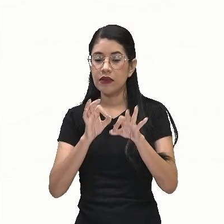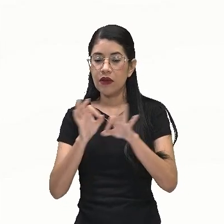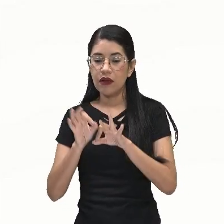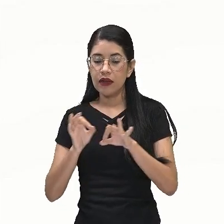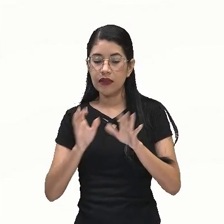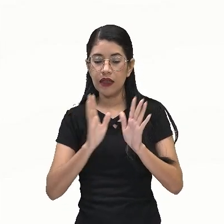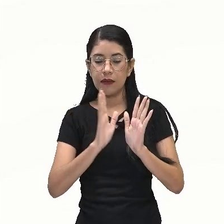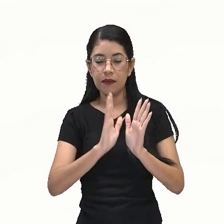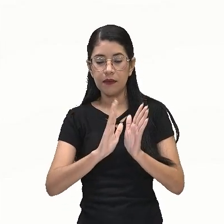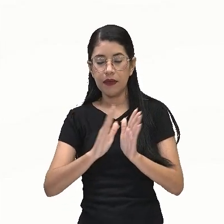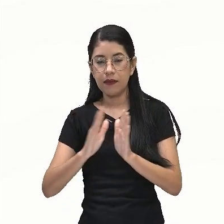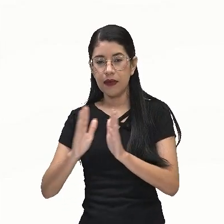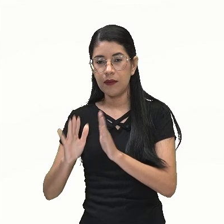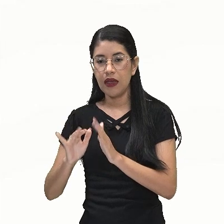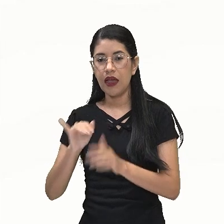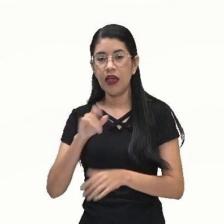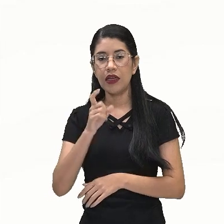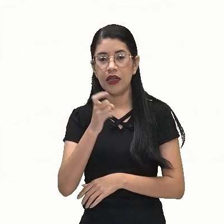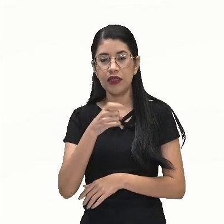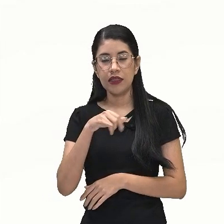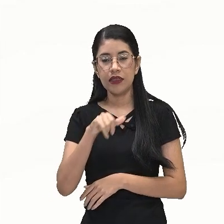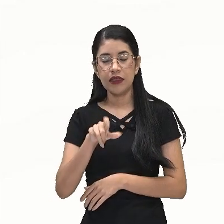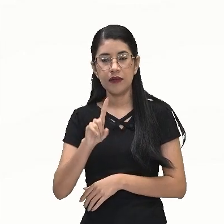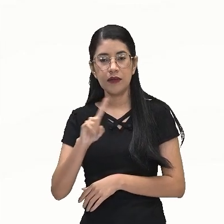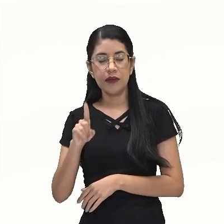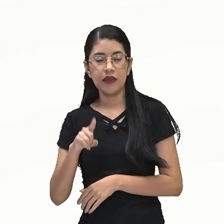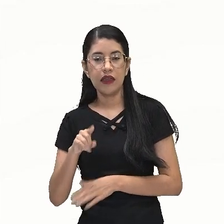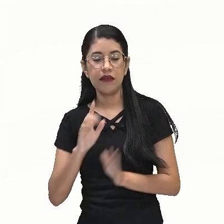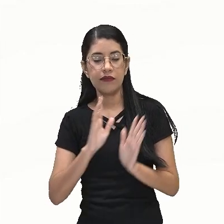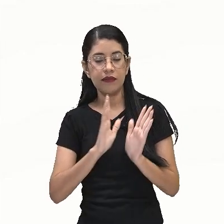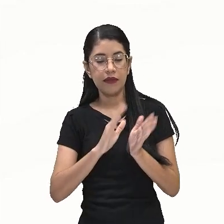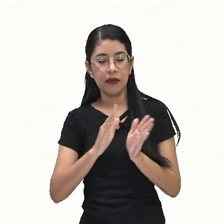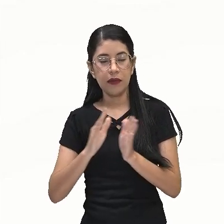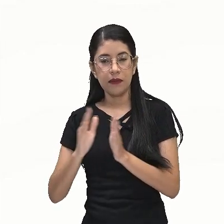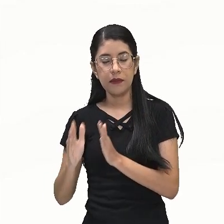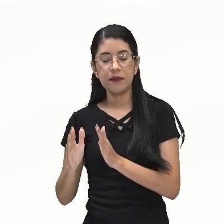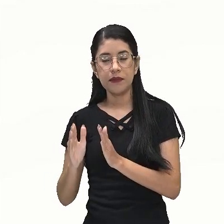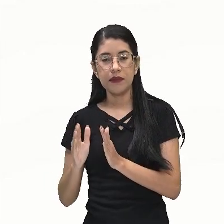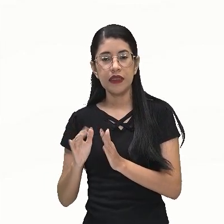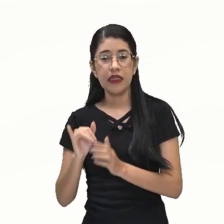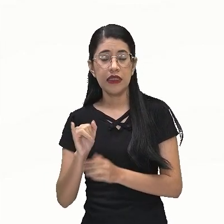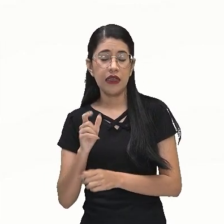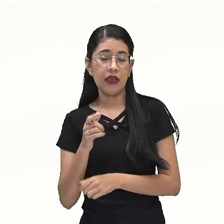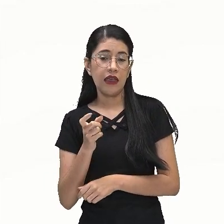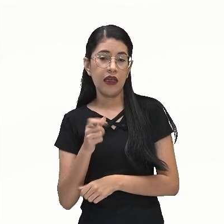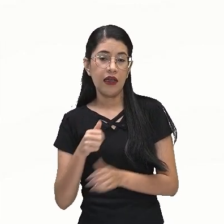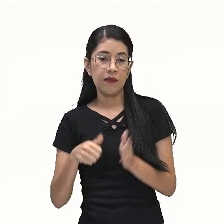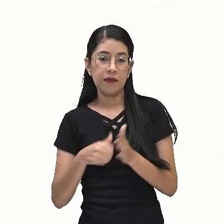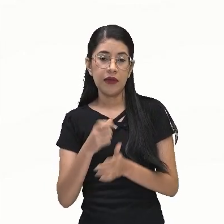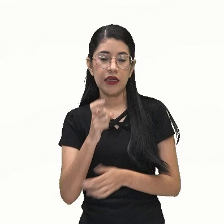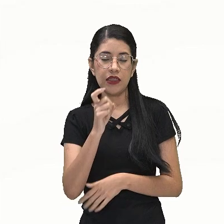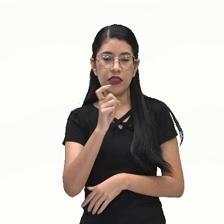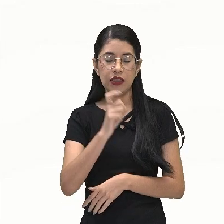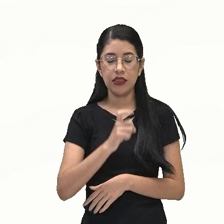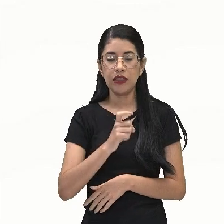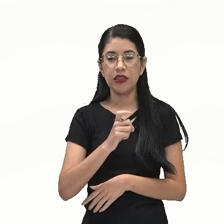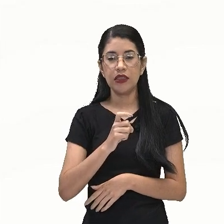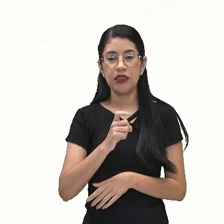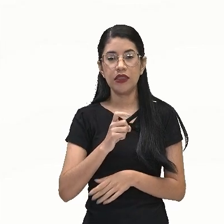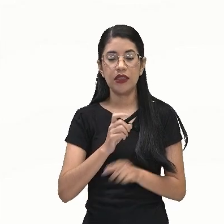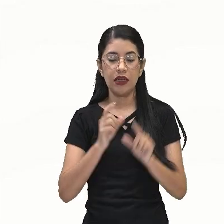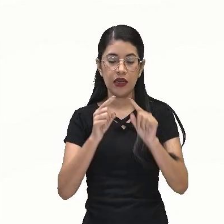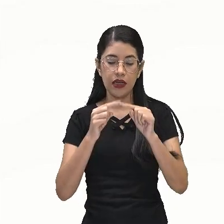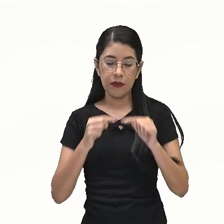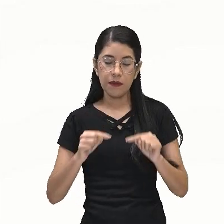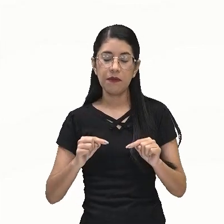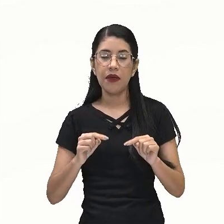ó, as incógnitas exatamente na mesma ordem. Se a primeira é x, na minha outra equação também